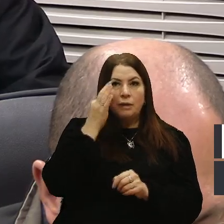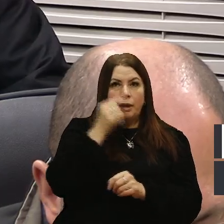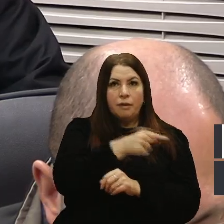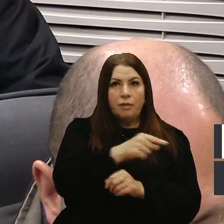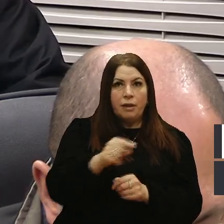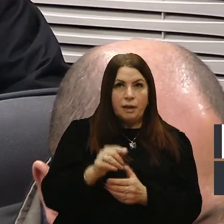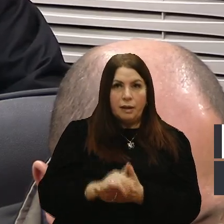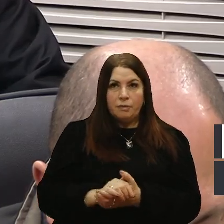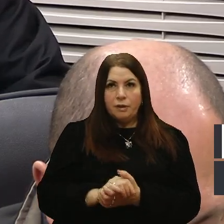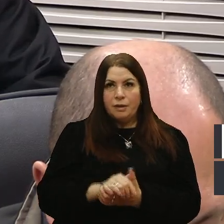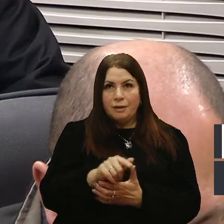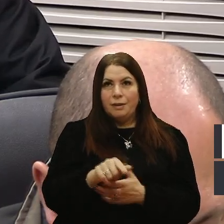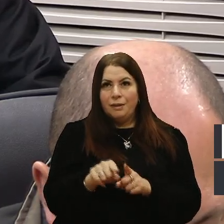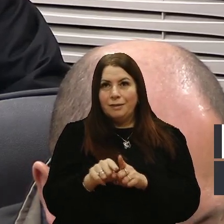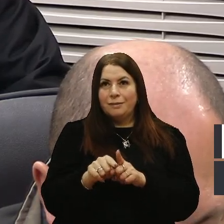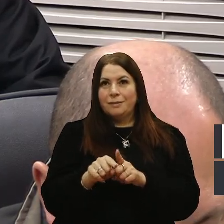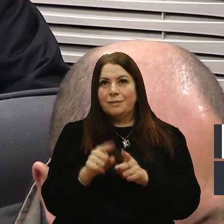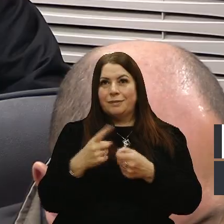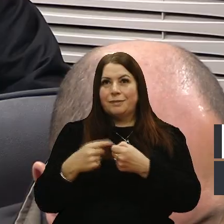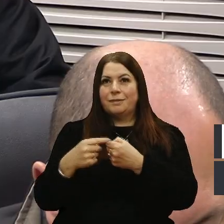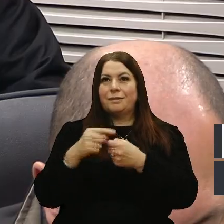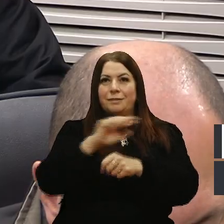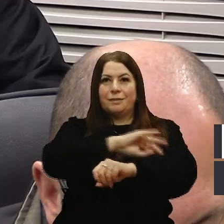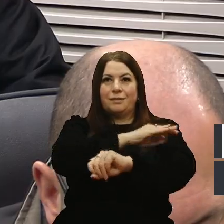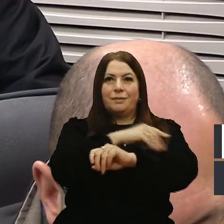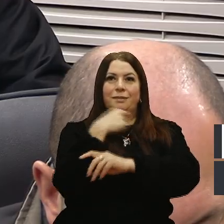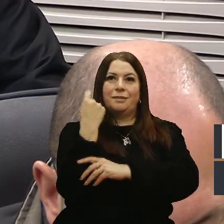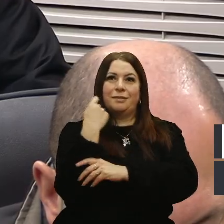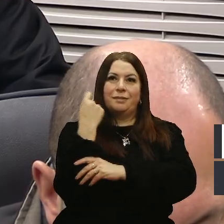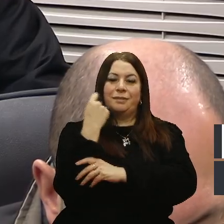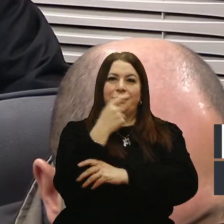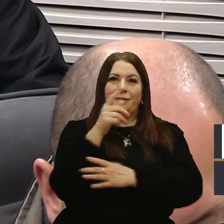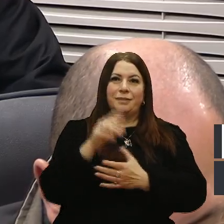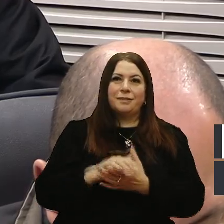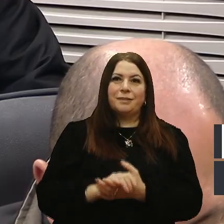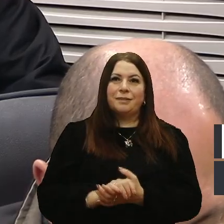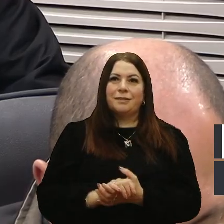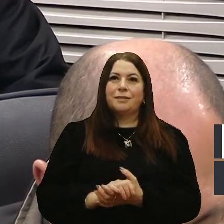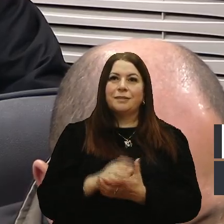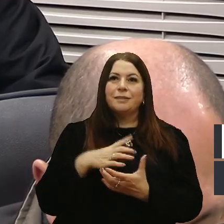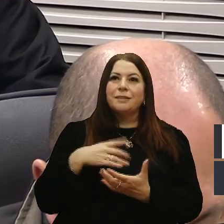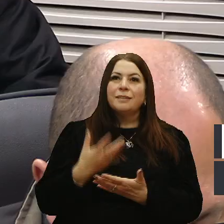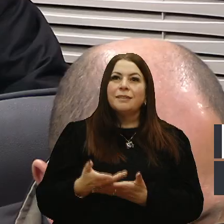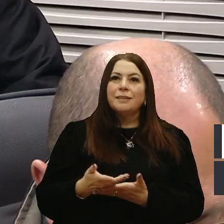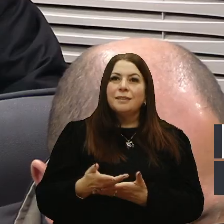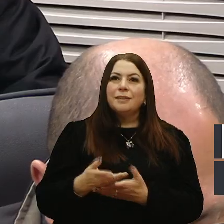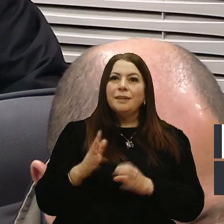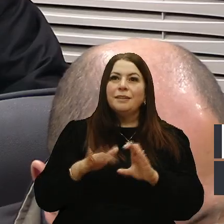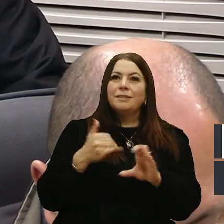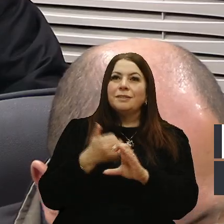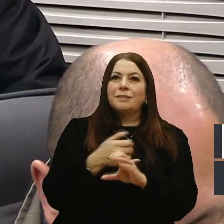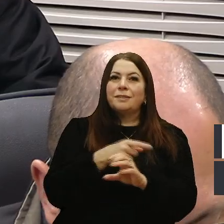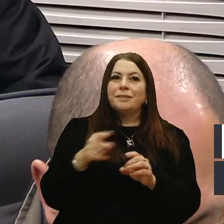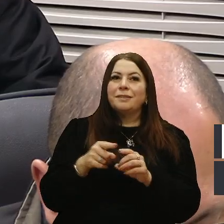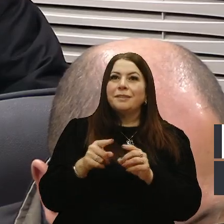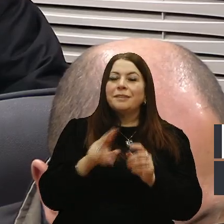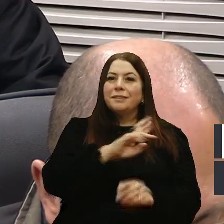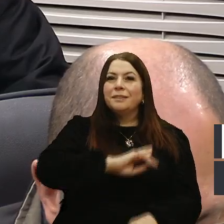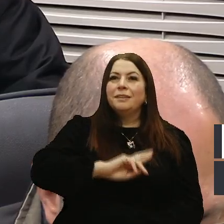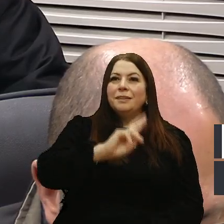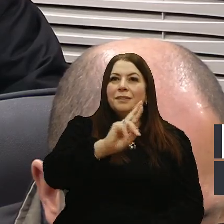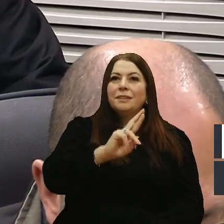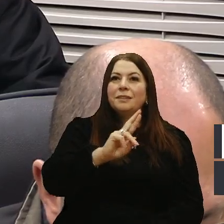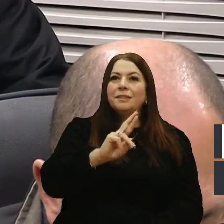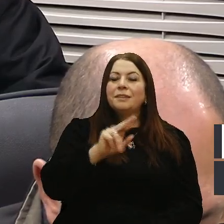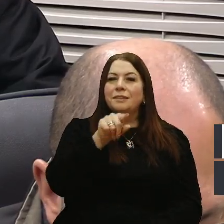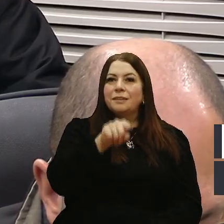história da cidade e da Serra Gaúcha de Caxias do Sul. Porque esse canal vai representar muito.